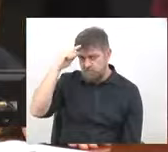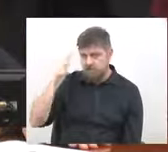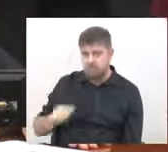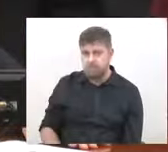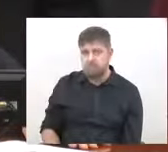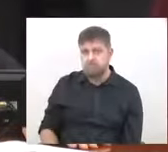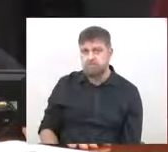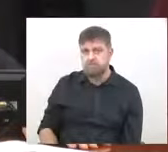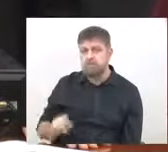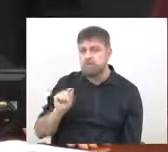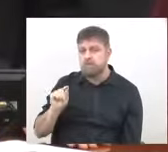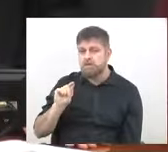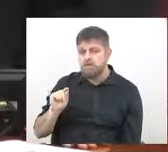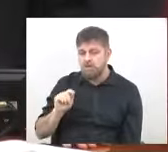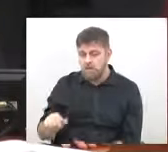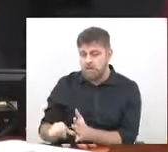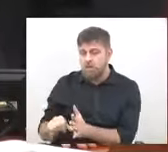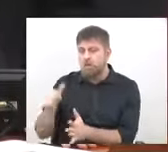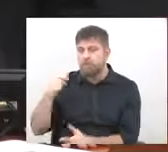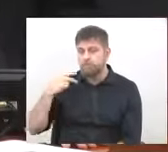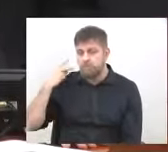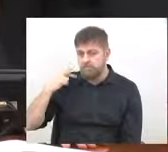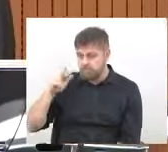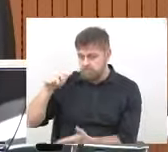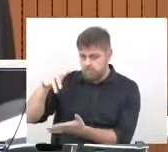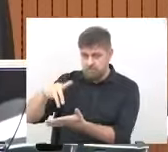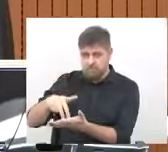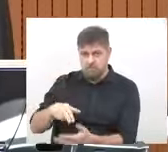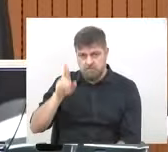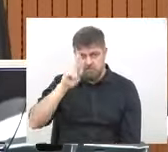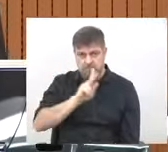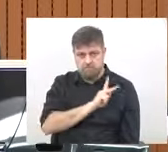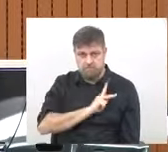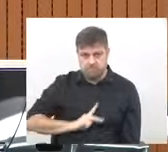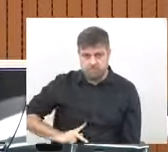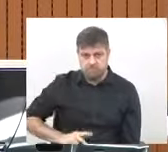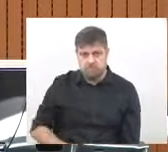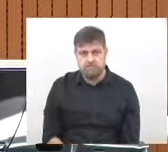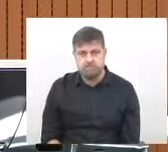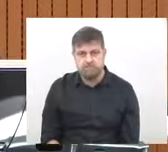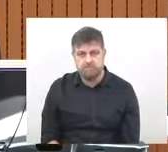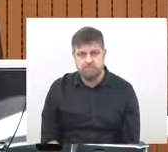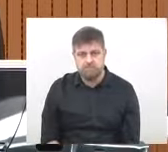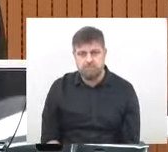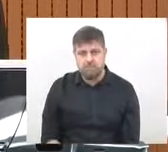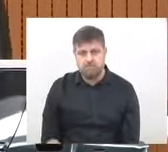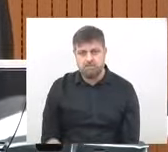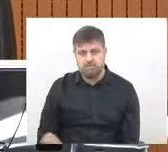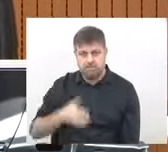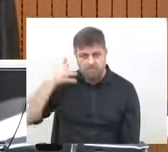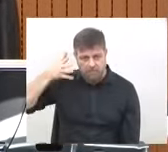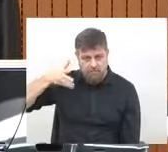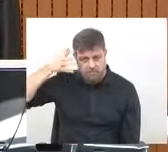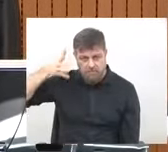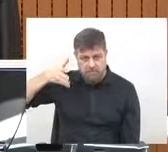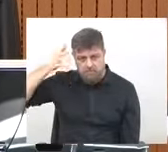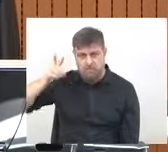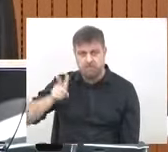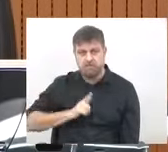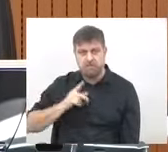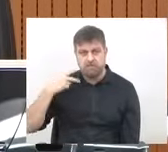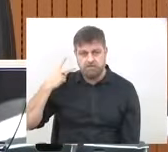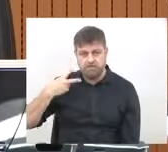segundo secretário, para que informe se existe vereador inscrito. Senhor presidente, Rafa Zimbaldi, no grande expediente, o